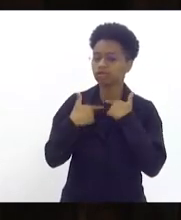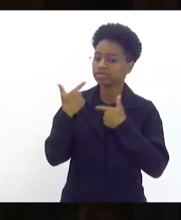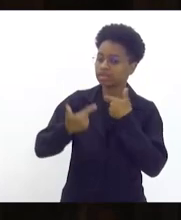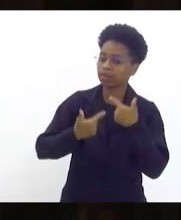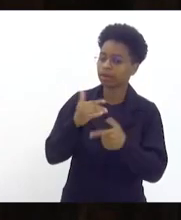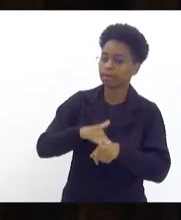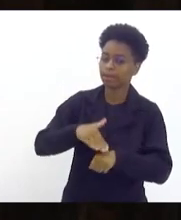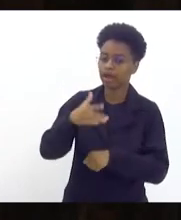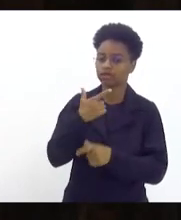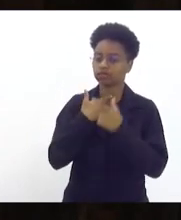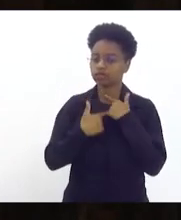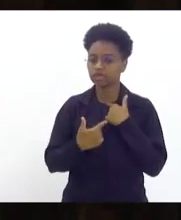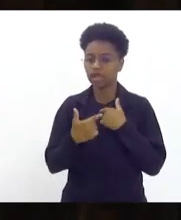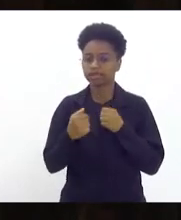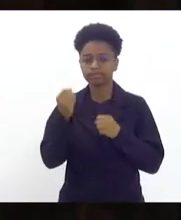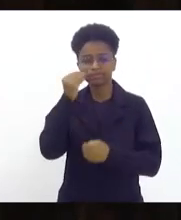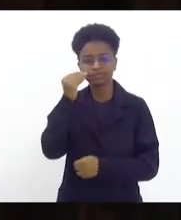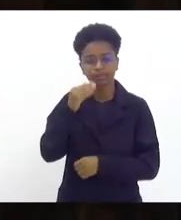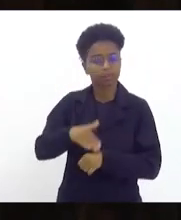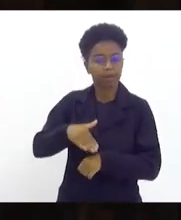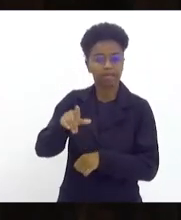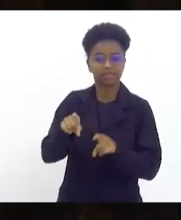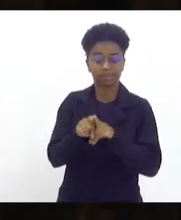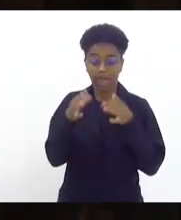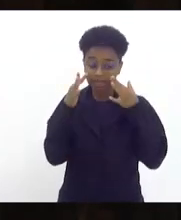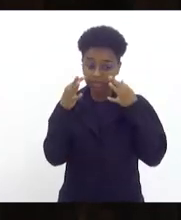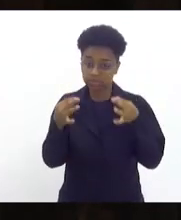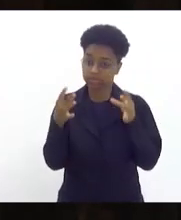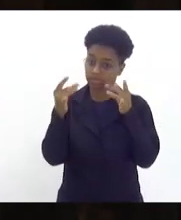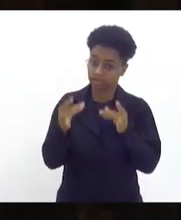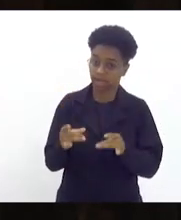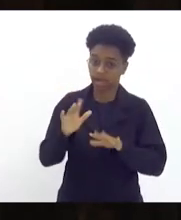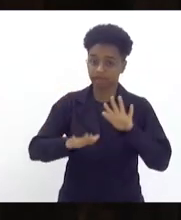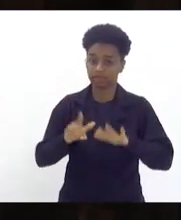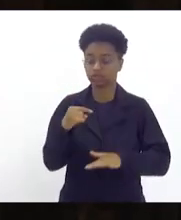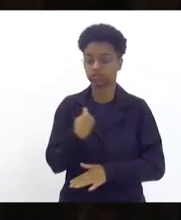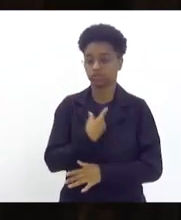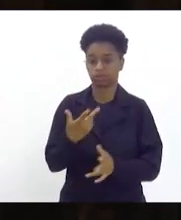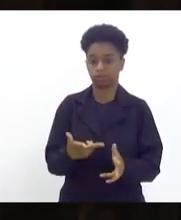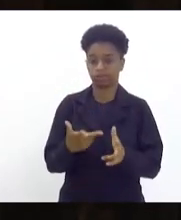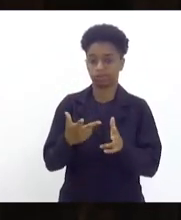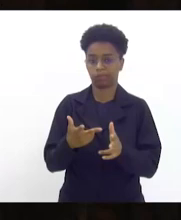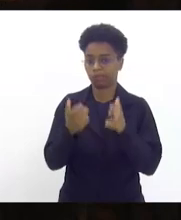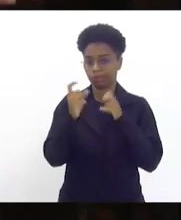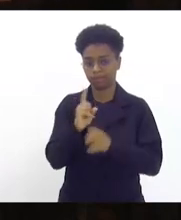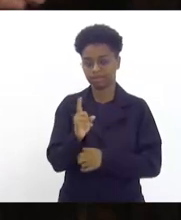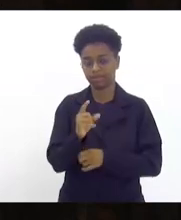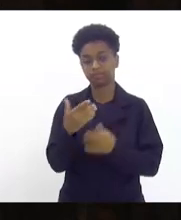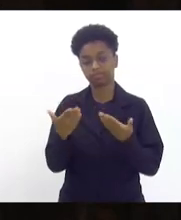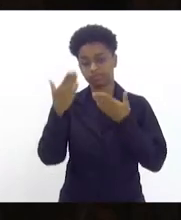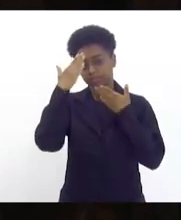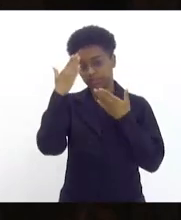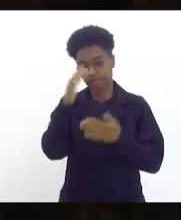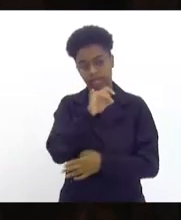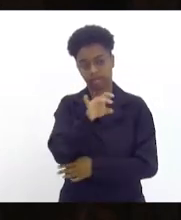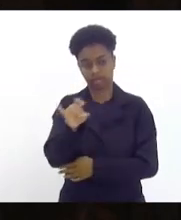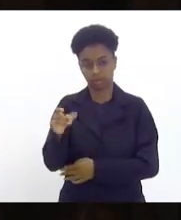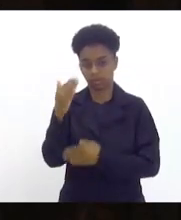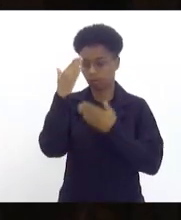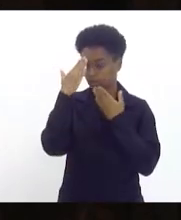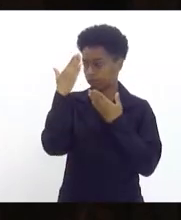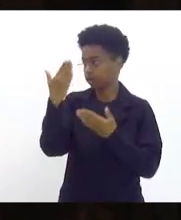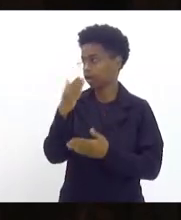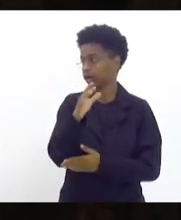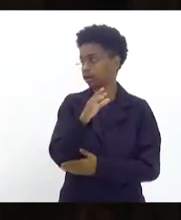de querer de atentar para os detalhes que às vezes nós não estamos observando então eu agradeço a cada um de vocês agradeço